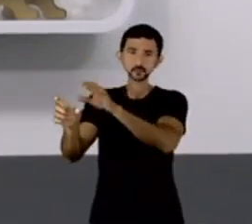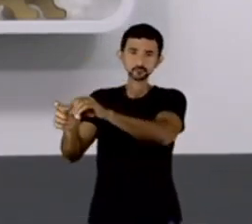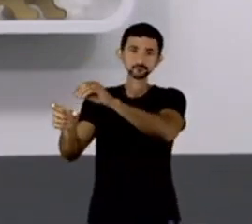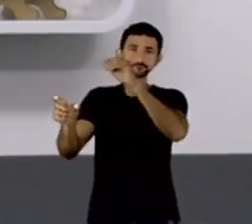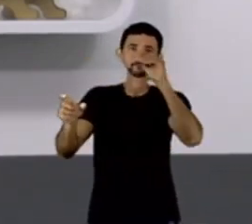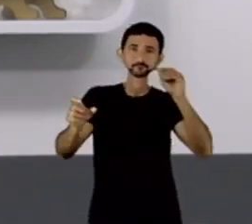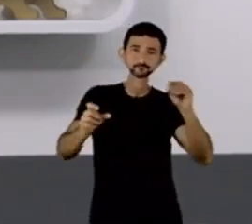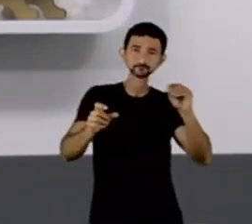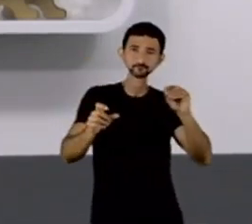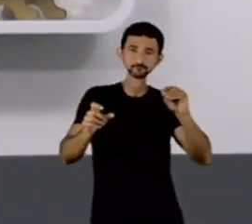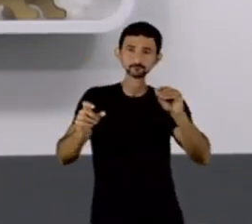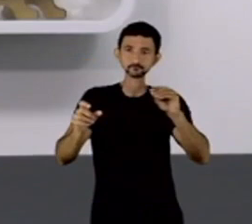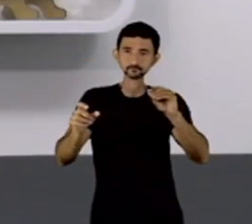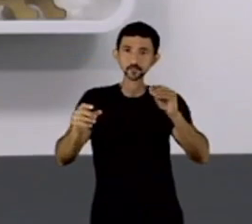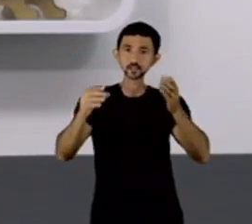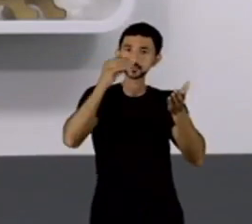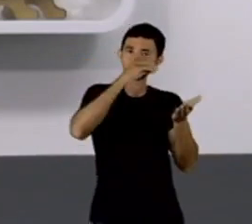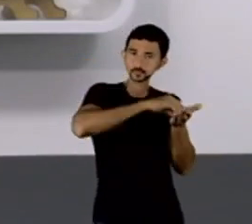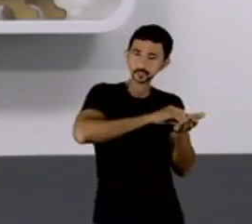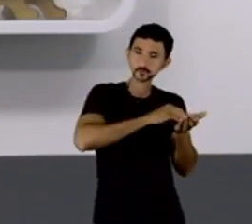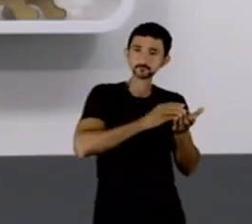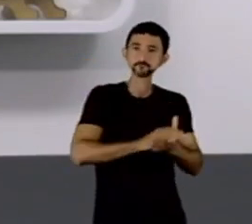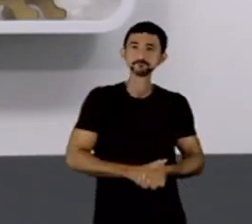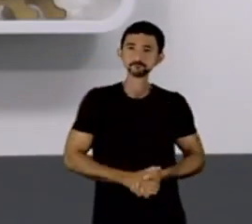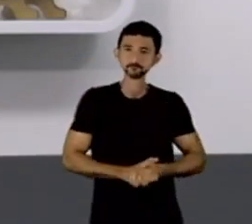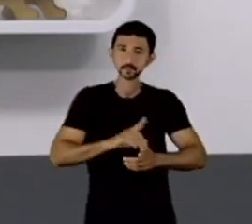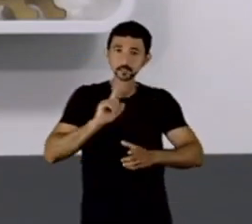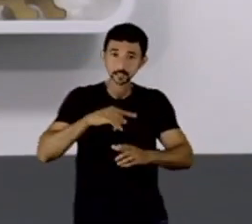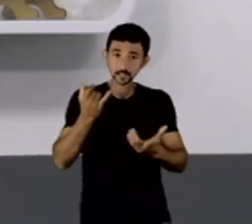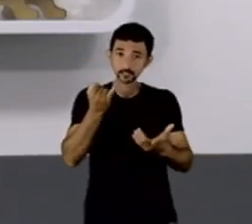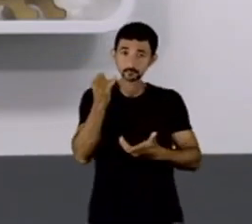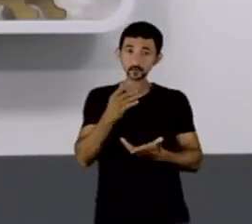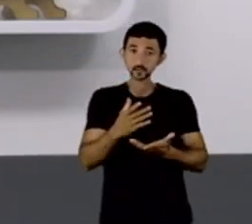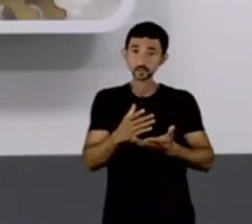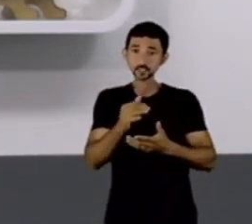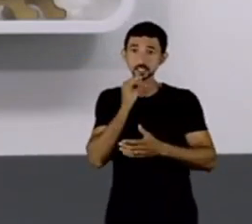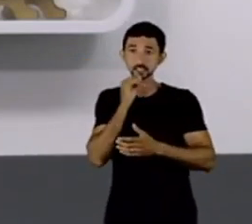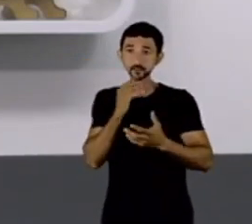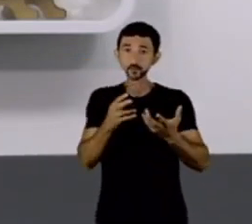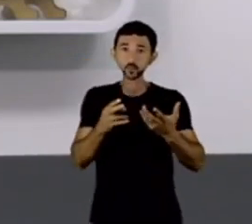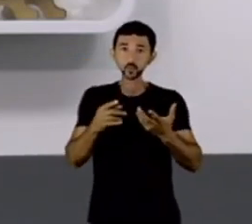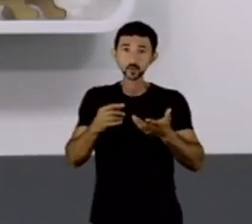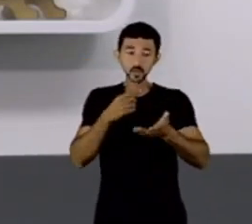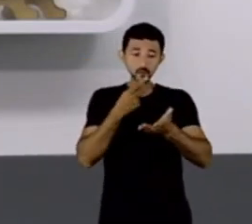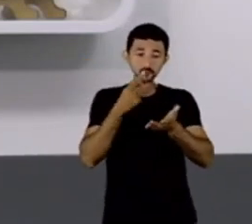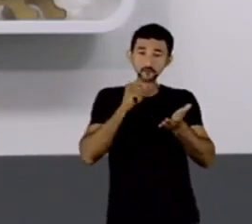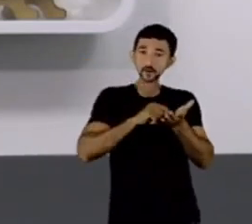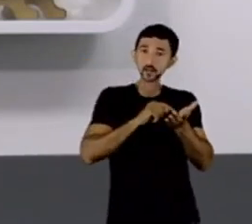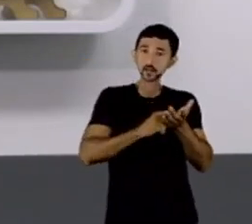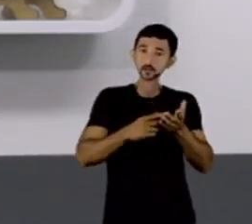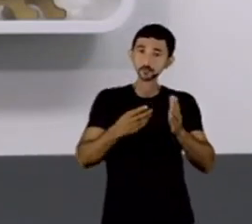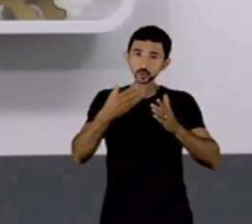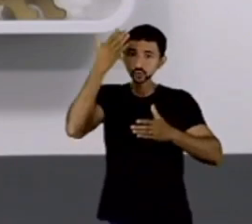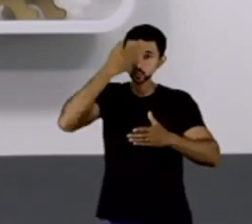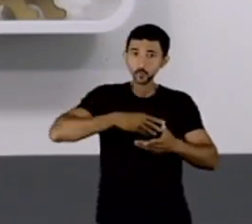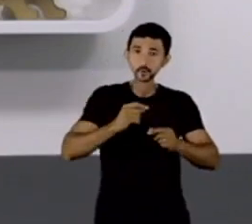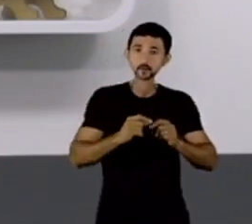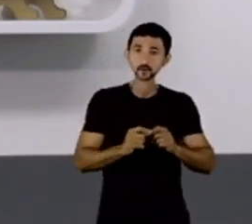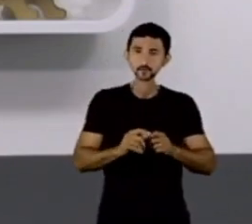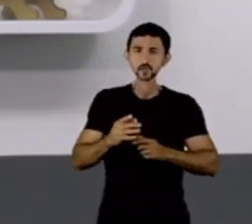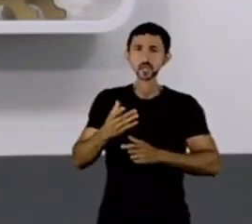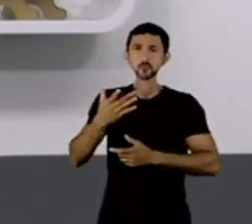assunto e coloco essa informação dentro do meu texto, porque isso mostra que aquilo que eu estou dizendo pode ser comprovado, porque